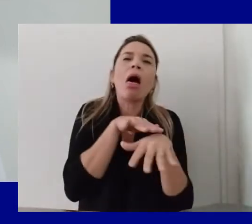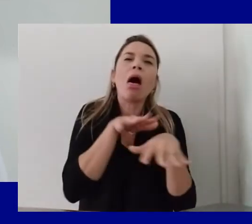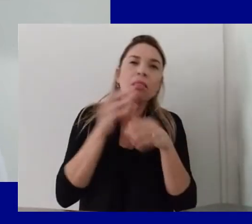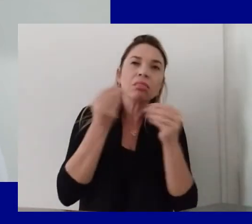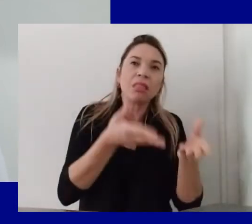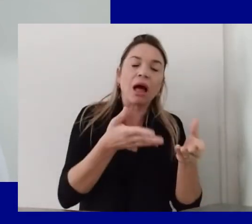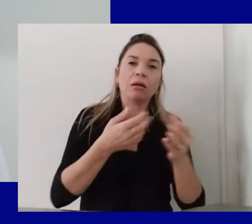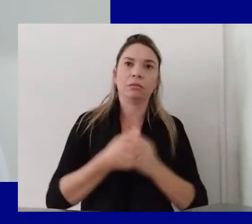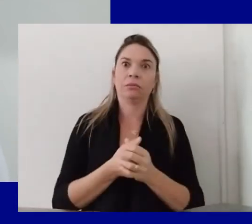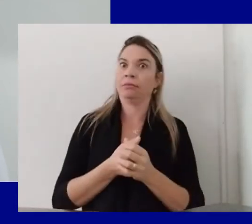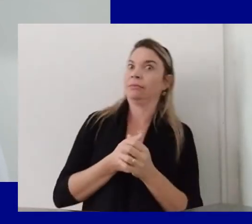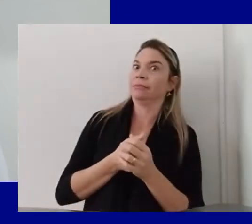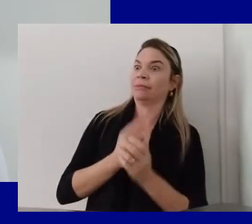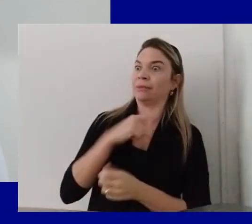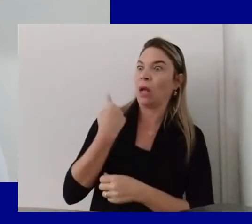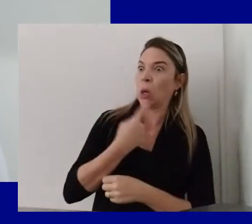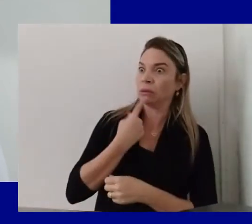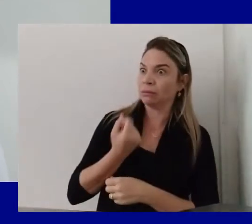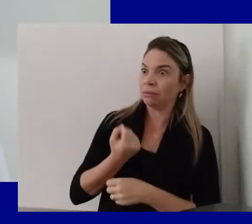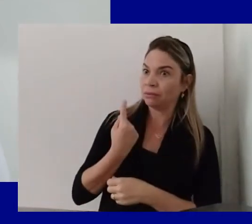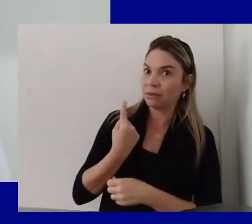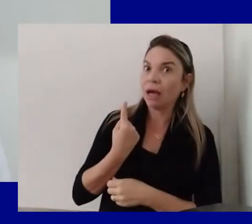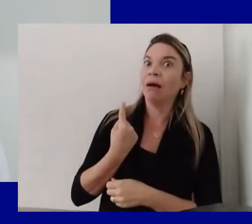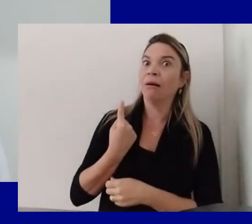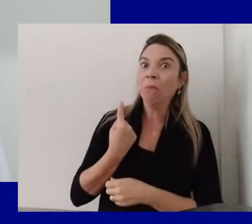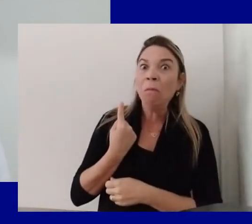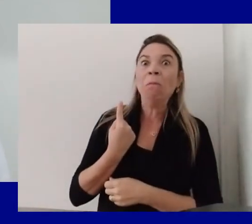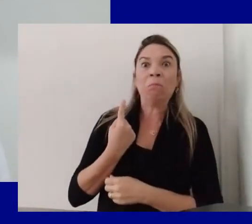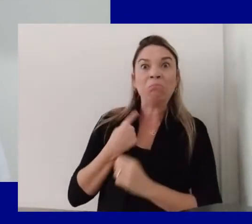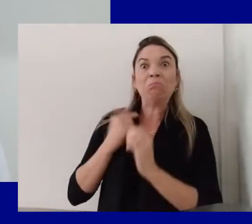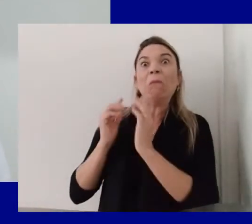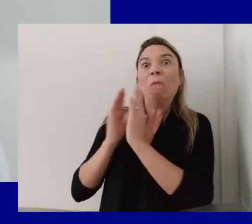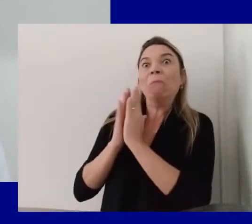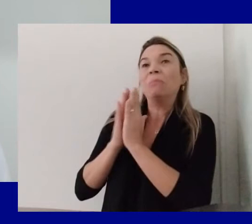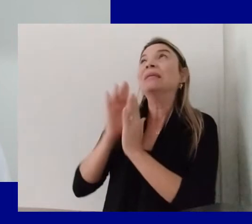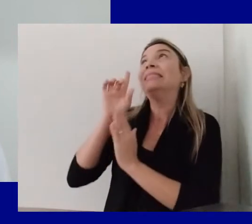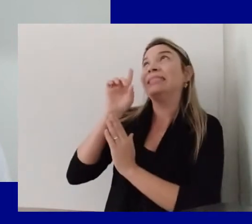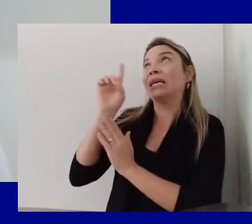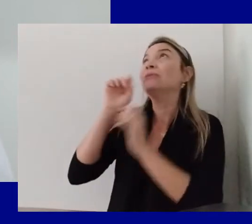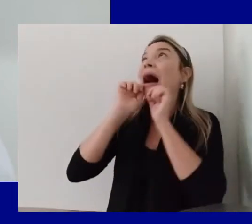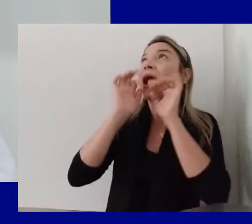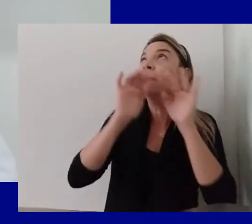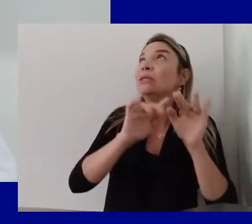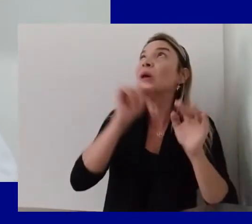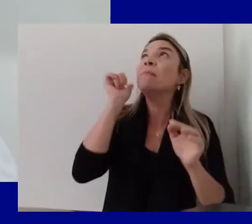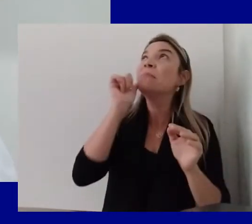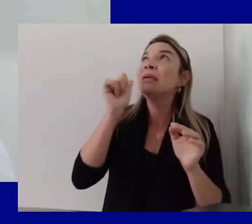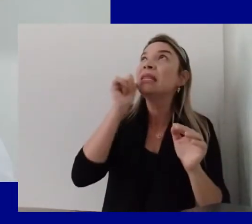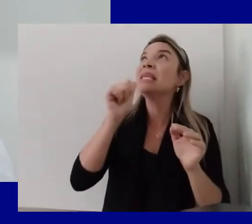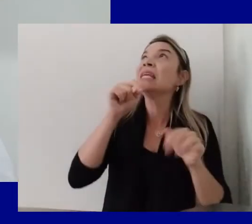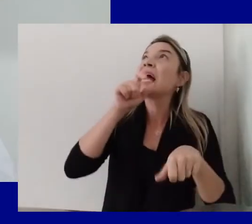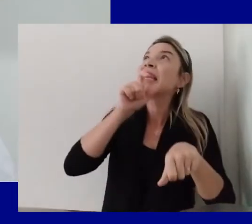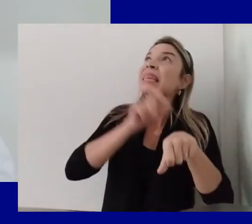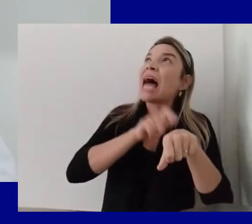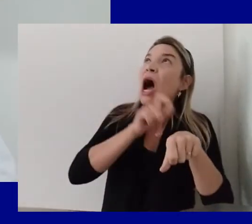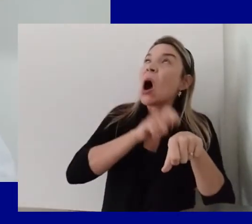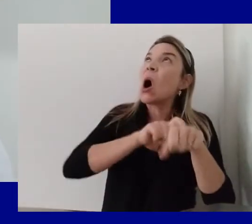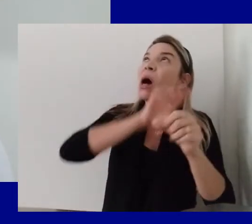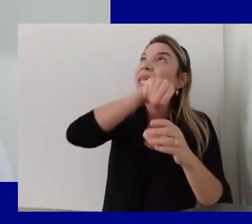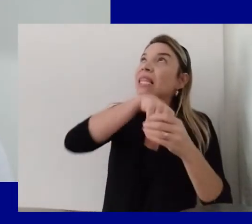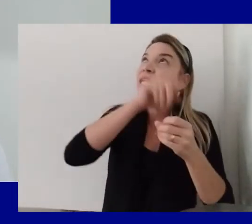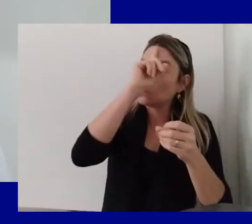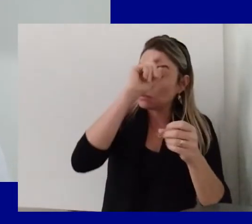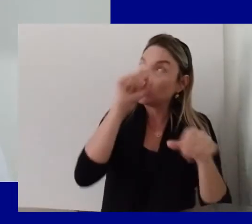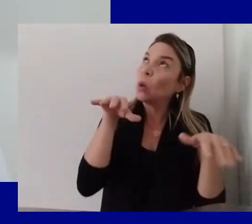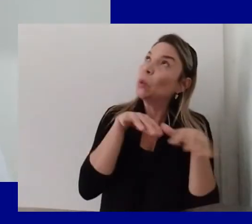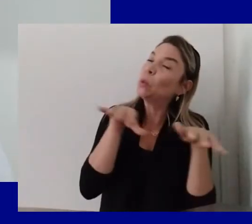sofrimento. Então nossa oração a Deus era que ela possa ter convulsões suficientes para o mapeamento que prepare